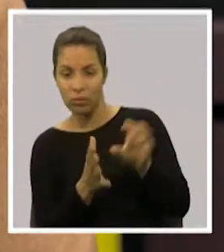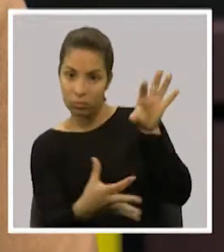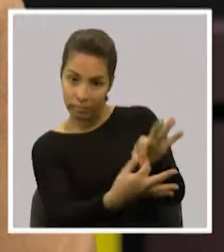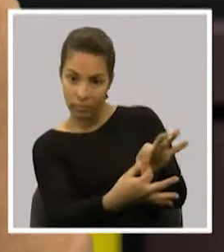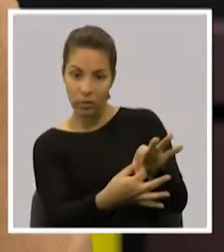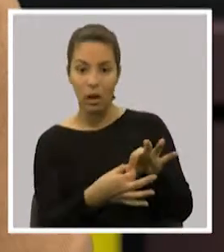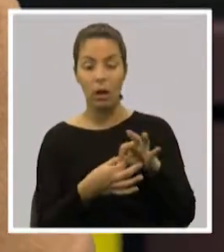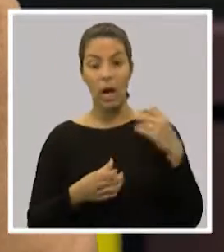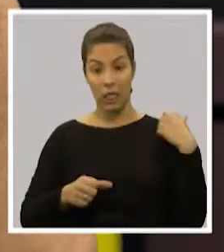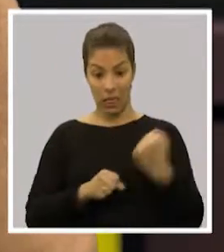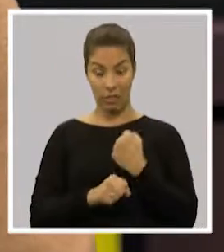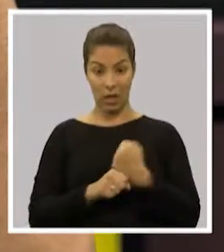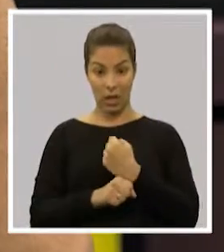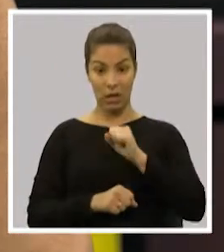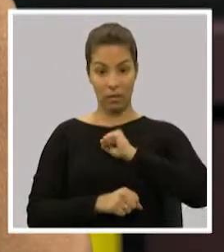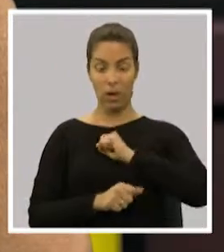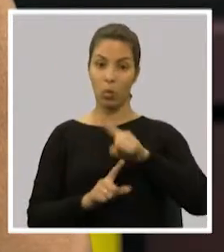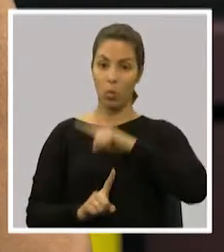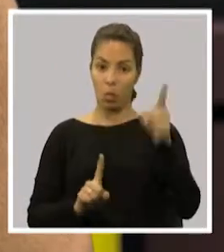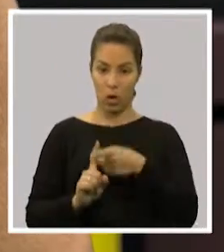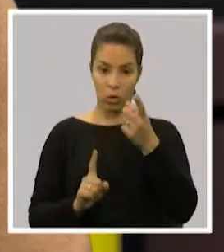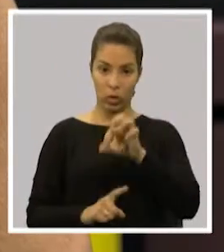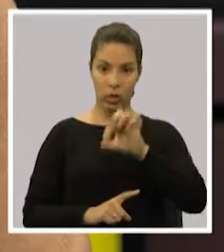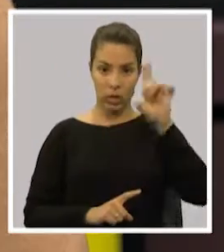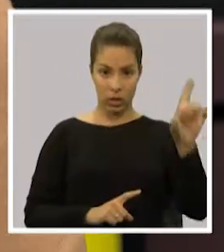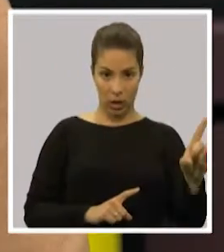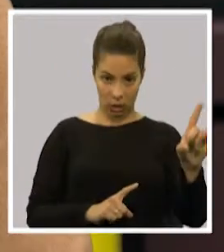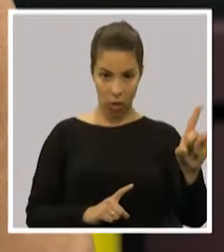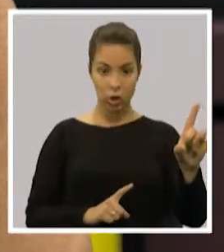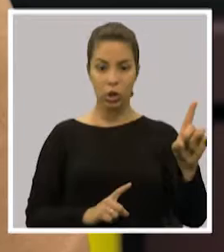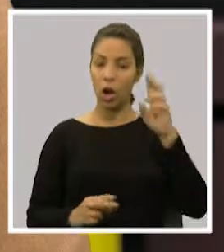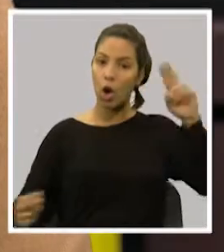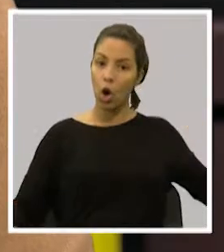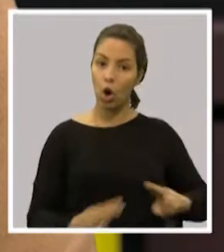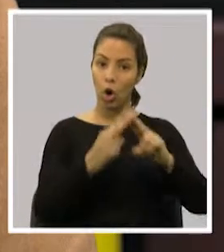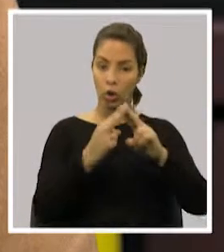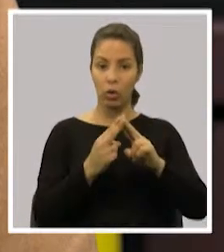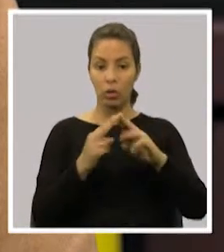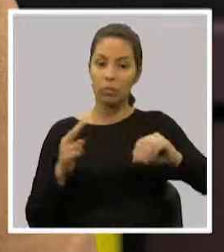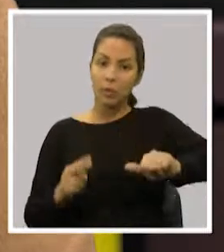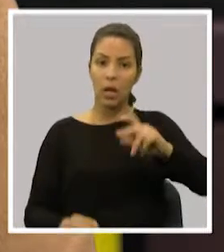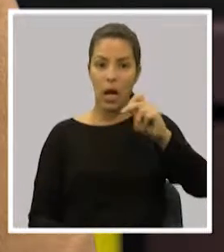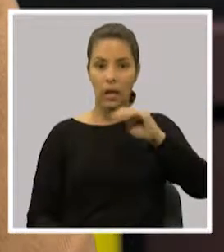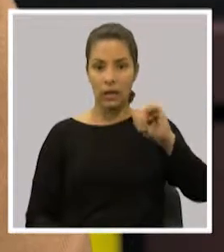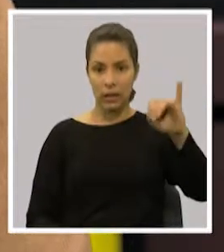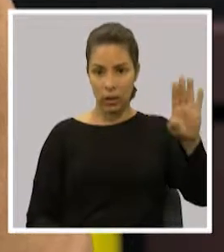passei, portanto, a minha atividade, digamos assim, começou em 86, no famoso encontro de João Paulo II em